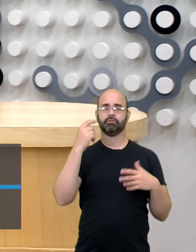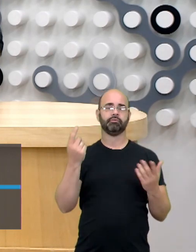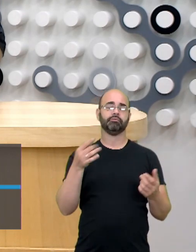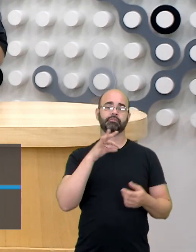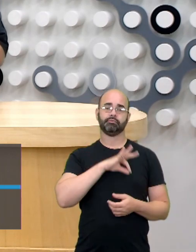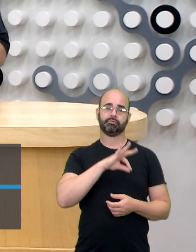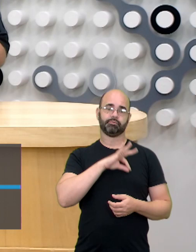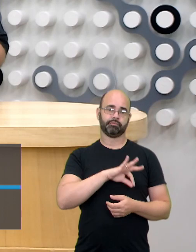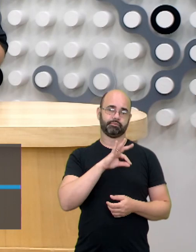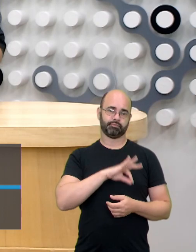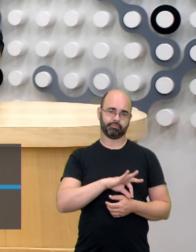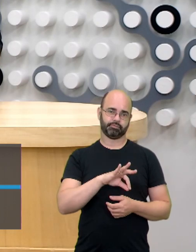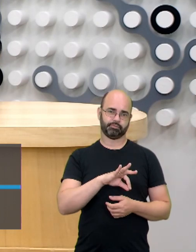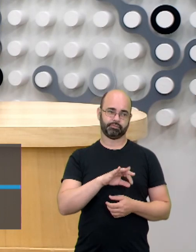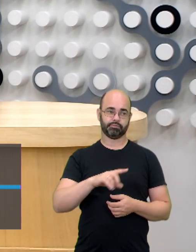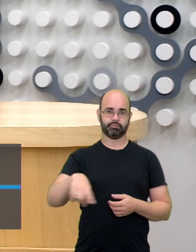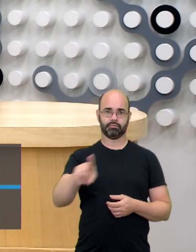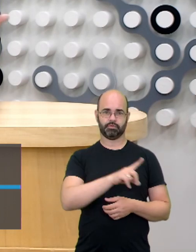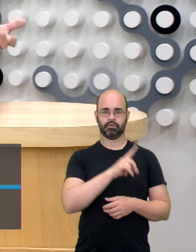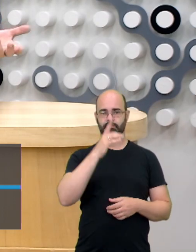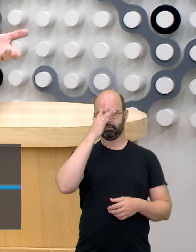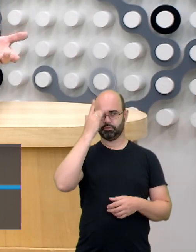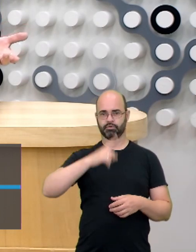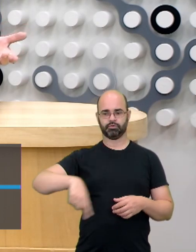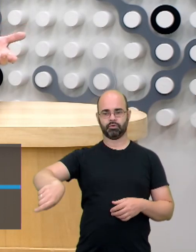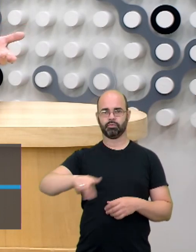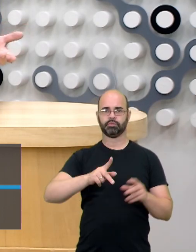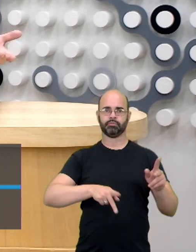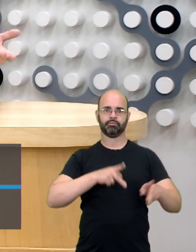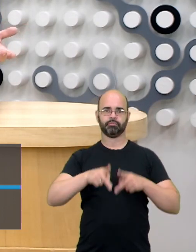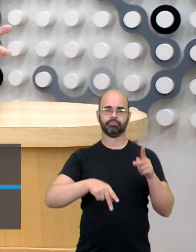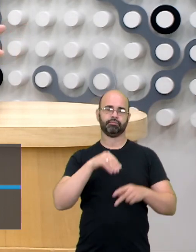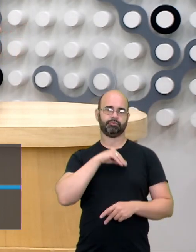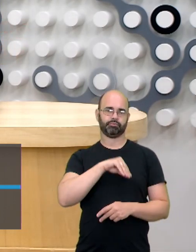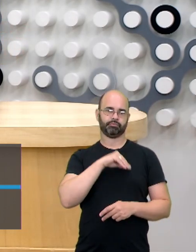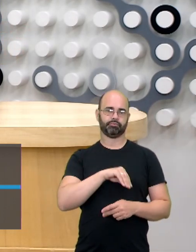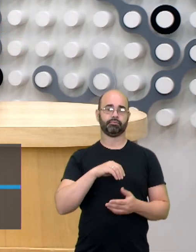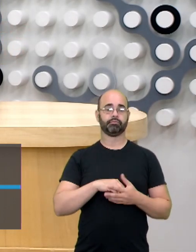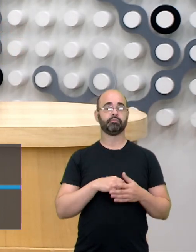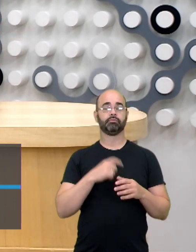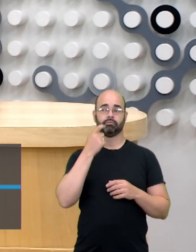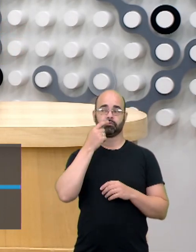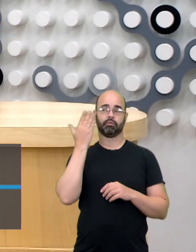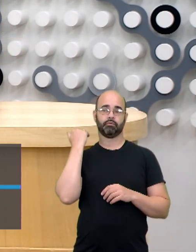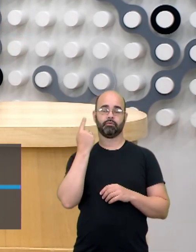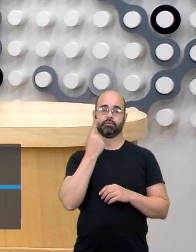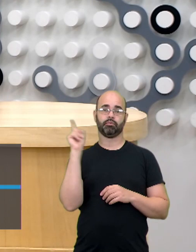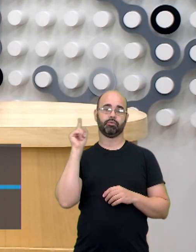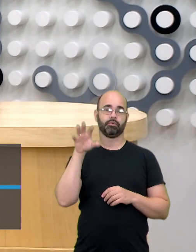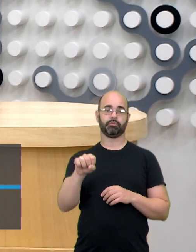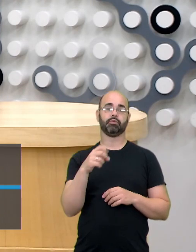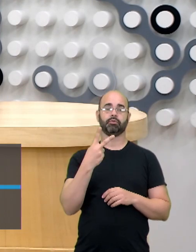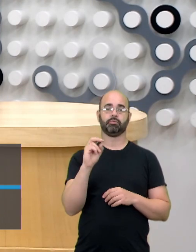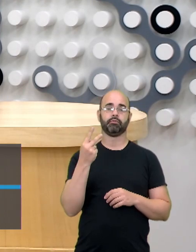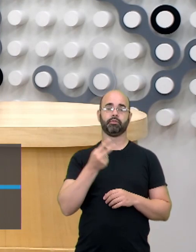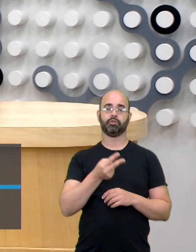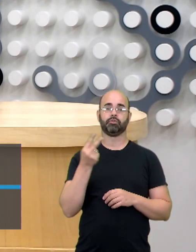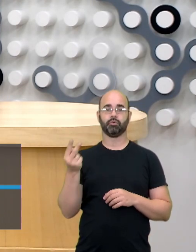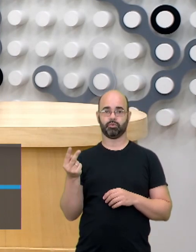e ele está no ano de 2025 e 2026, ele vai pegar o último censo de 2022. Né? Agora, se ele tiver